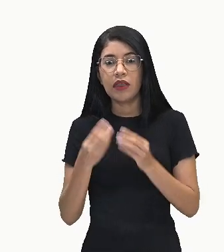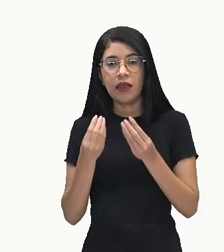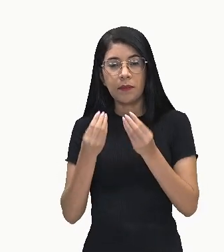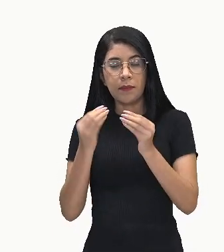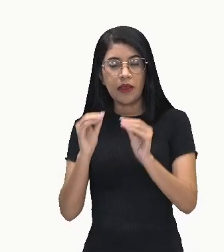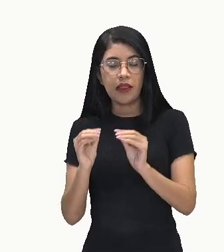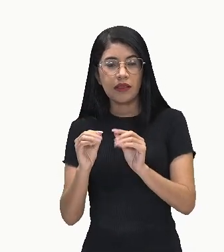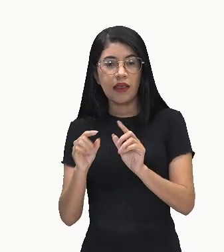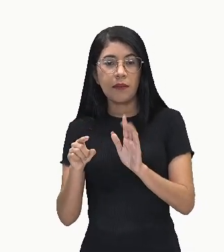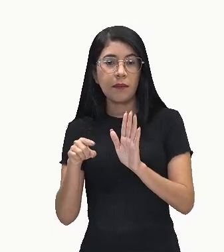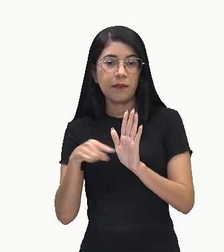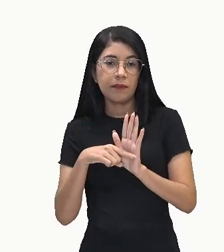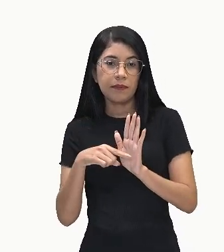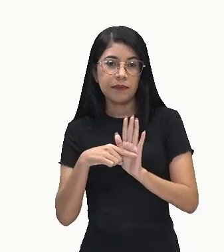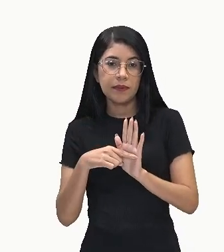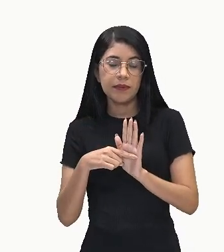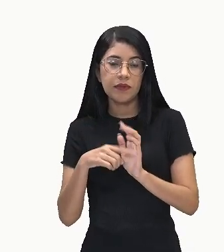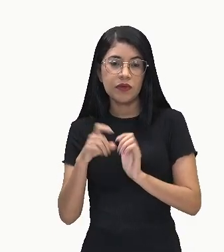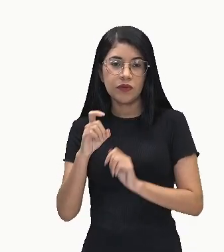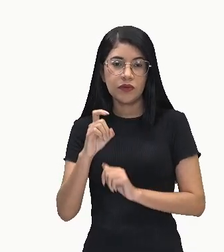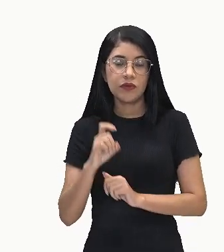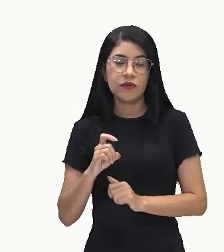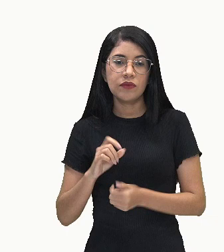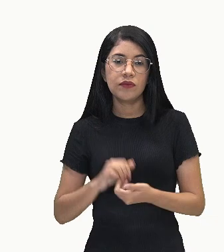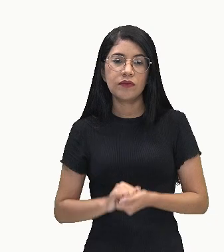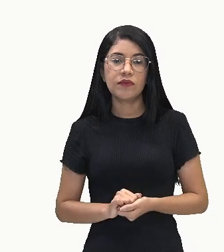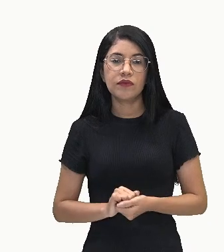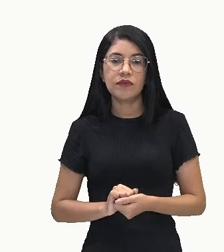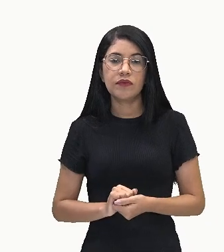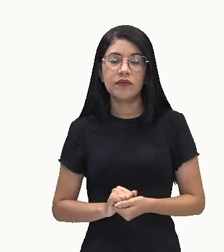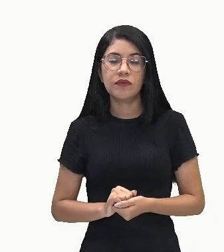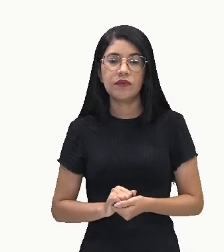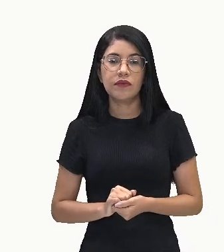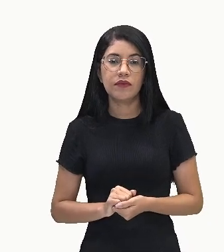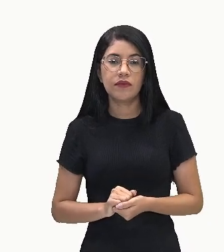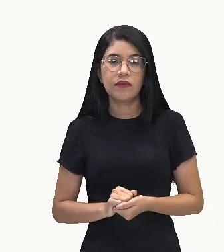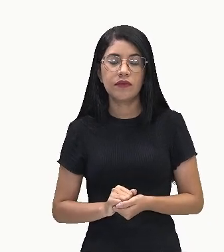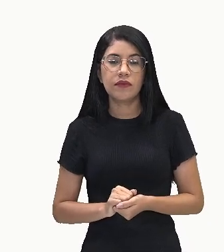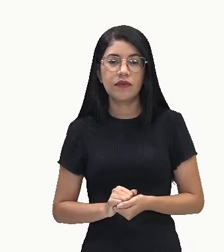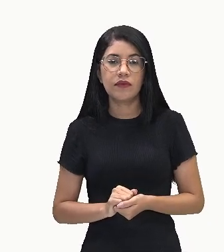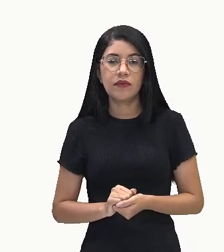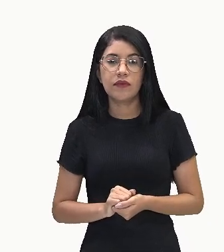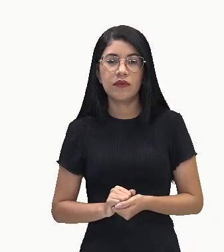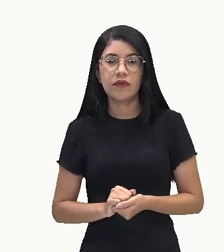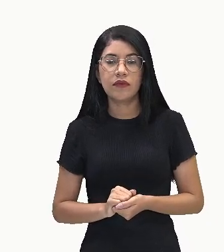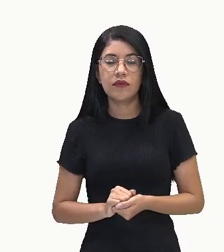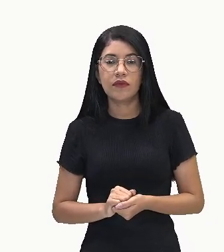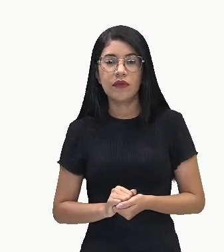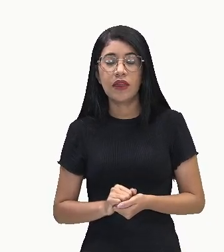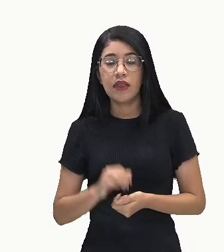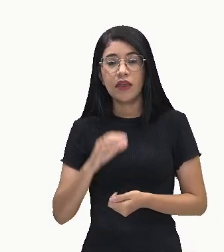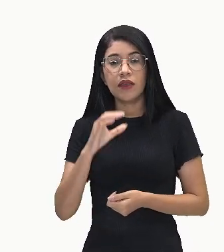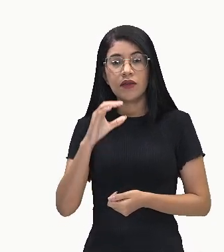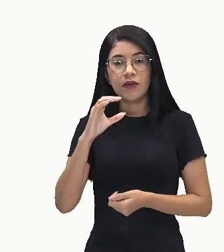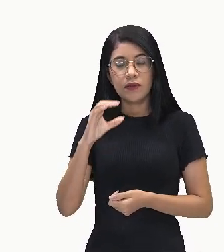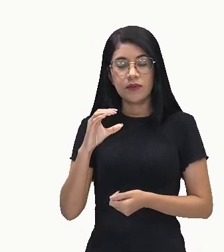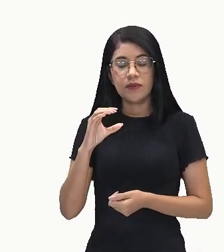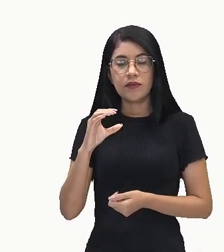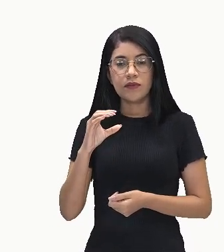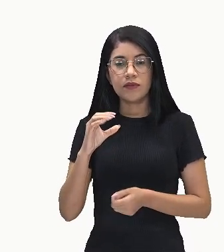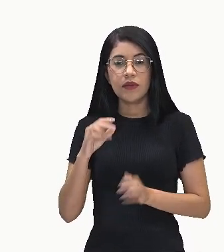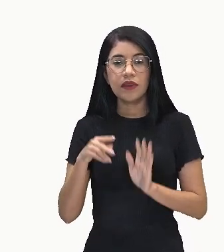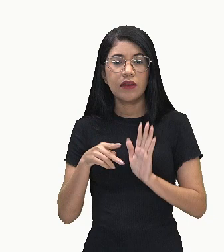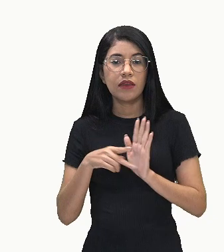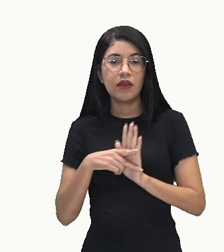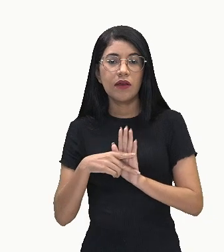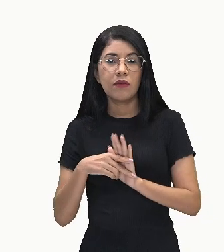frente da variável é negativo. Então, B igual a menos 1. E, por sua vez, o C vai